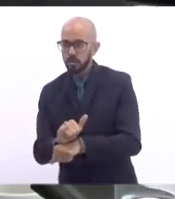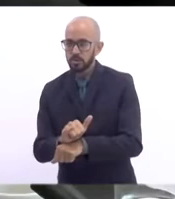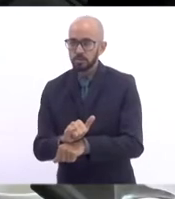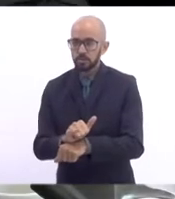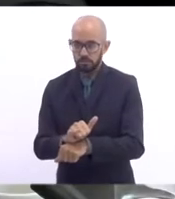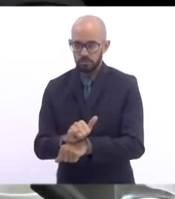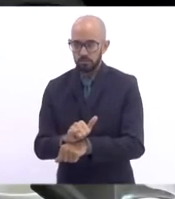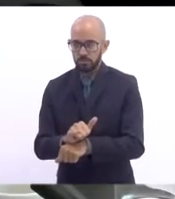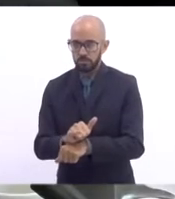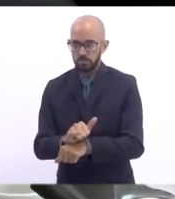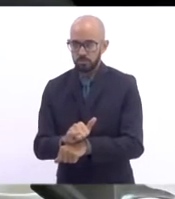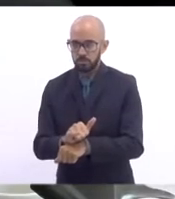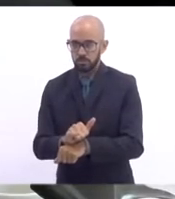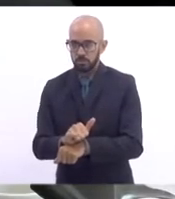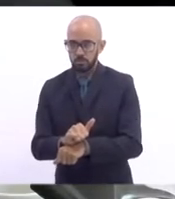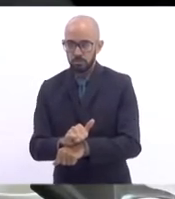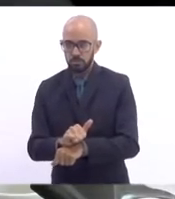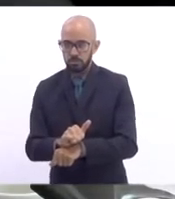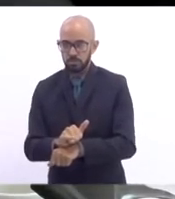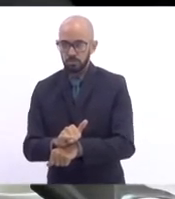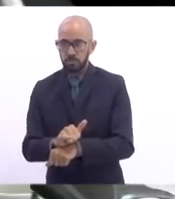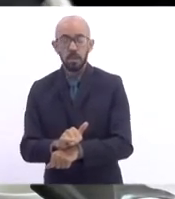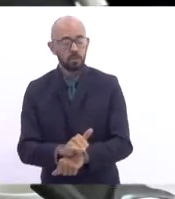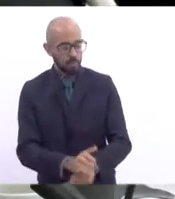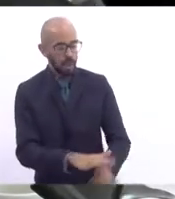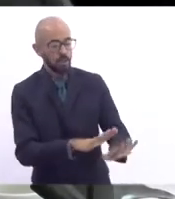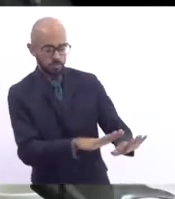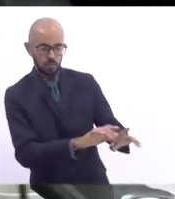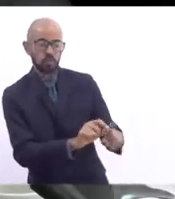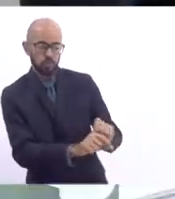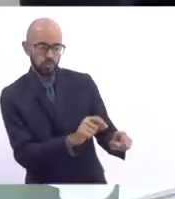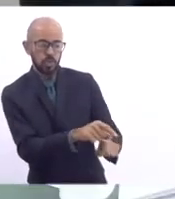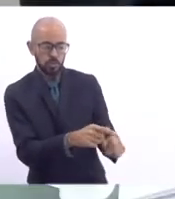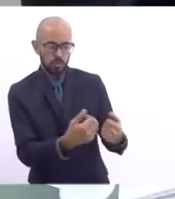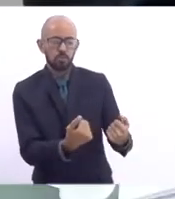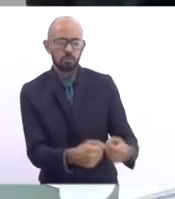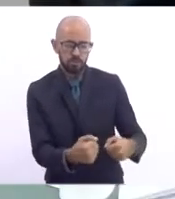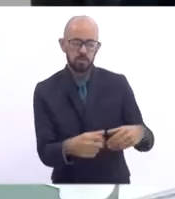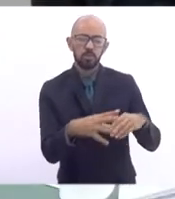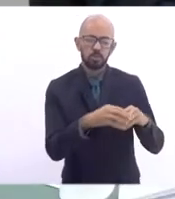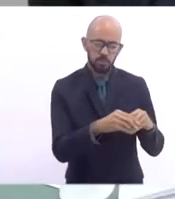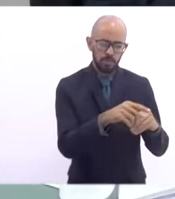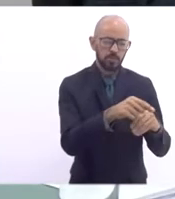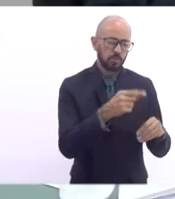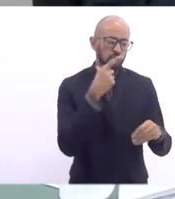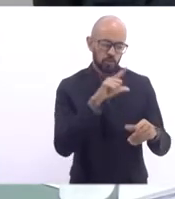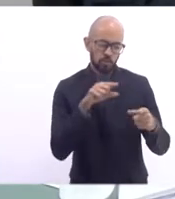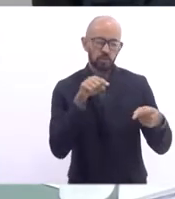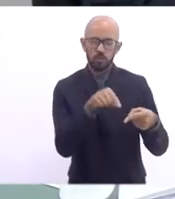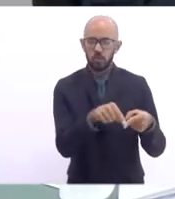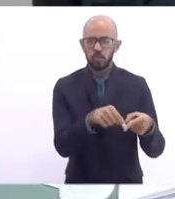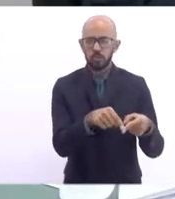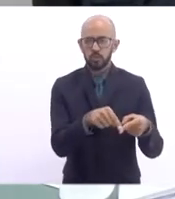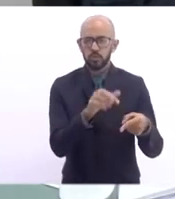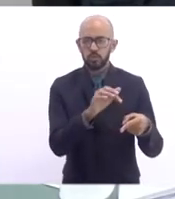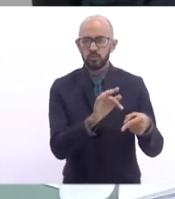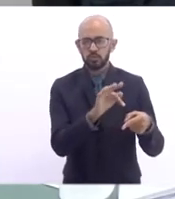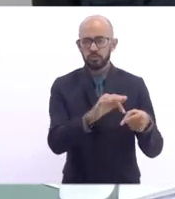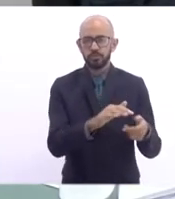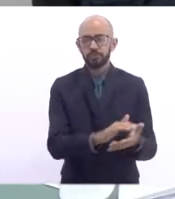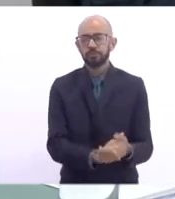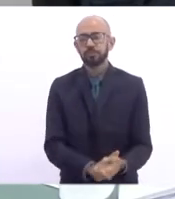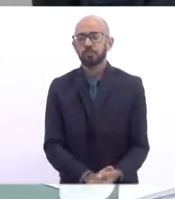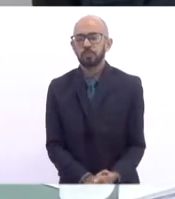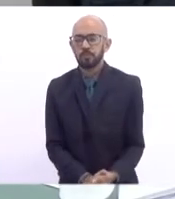Mas eu achei uma criança antes mas é só só fazer um corte para a gente tem um objetivo verdade e